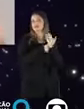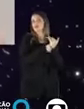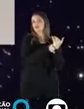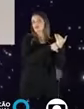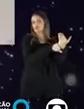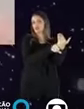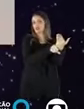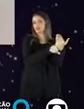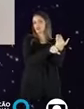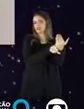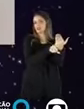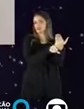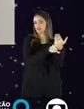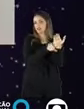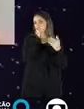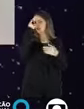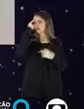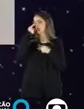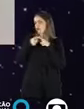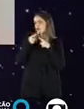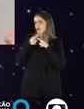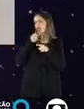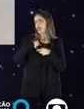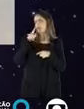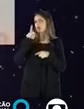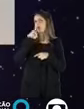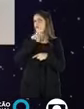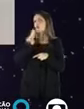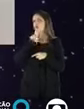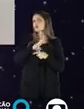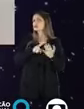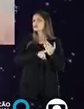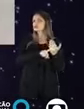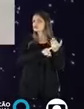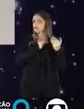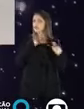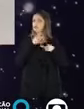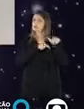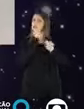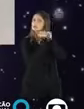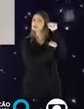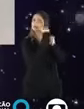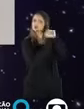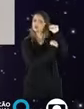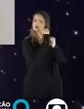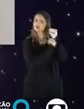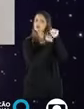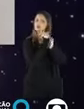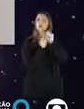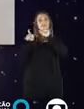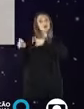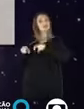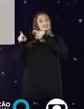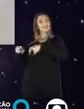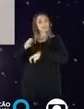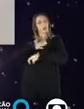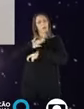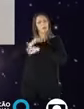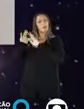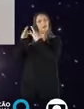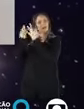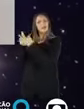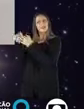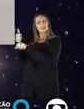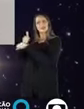que o meu clique foi pensar: por que que eu não estou usando essa tecnologia que eu estou trabalhando na indústria para o agro, né, que está na minha família, que é